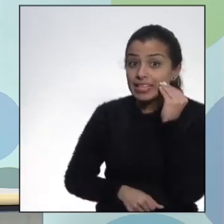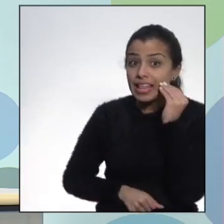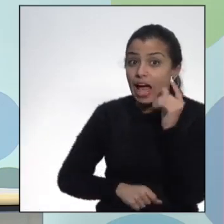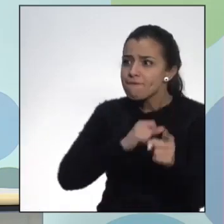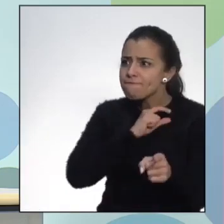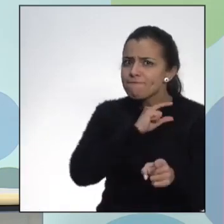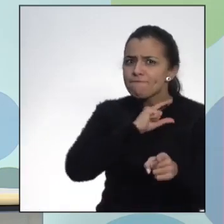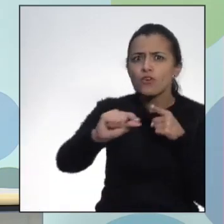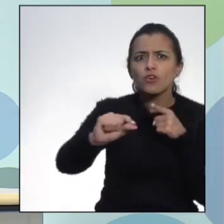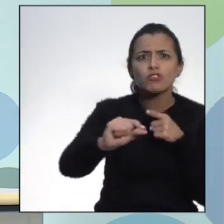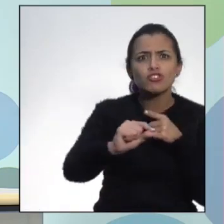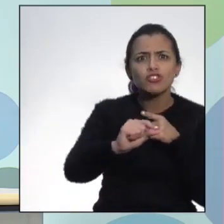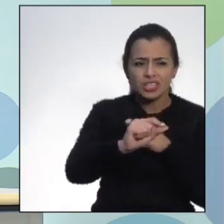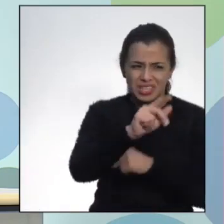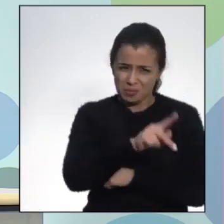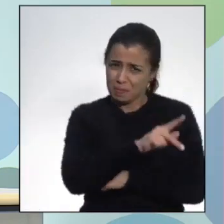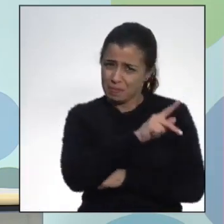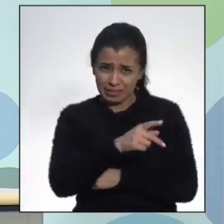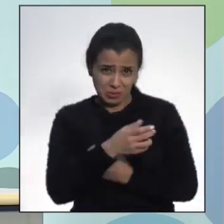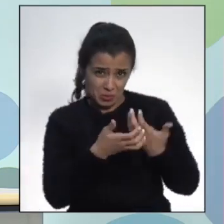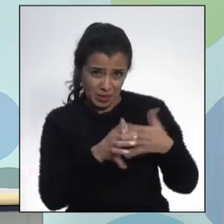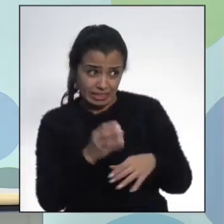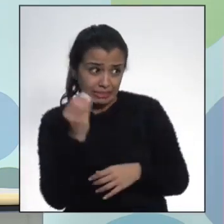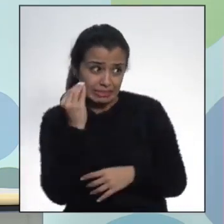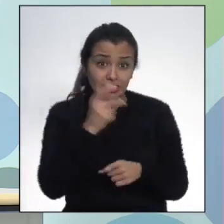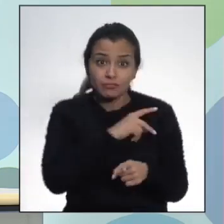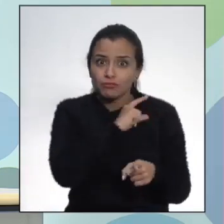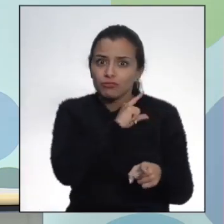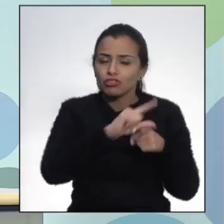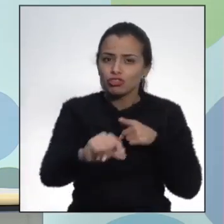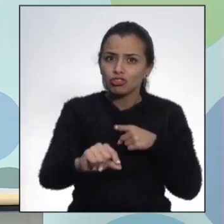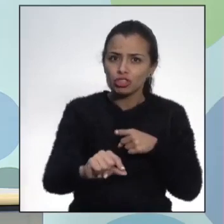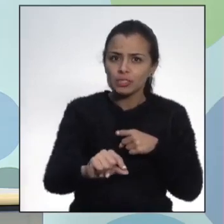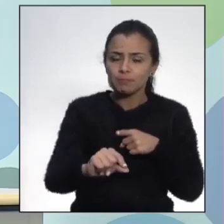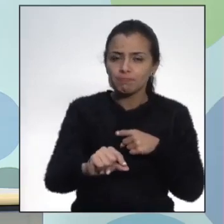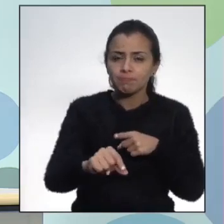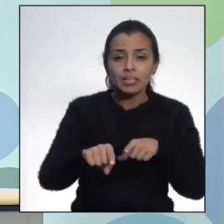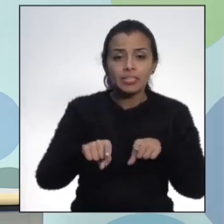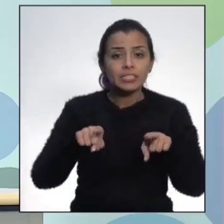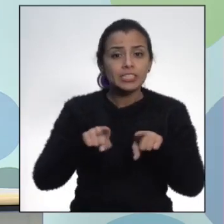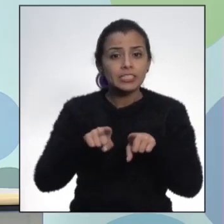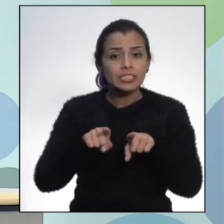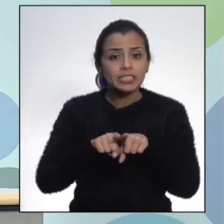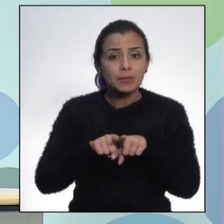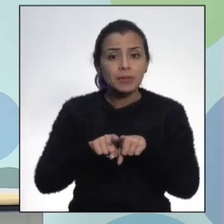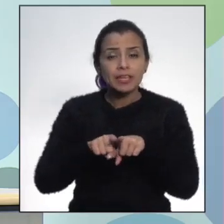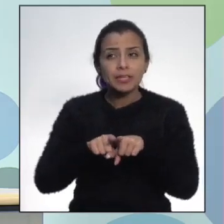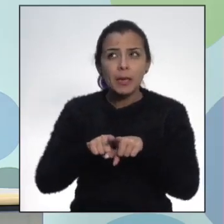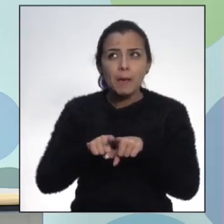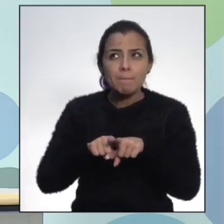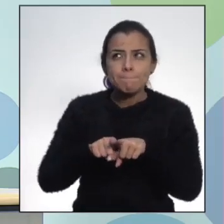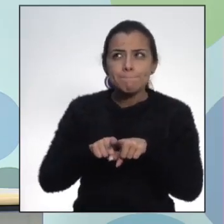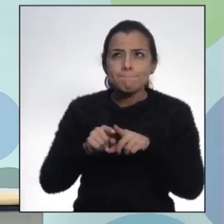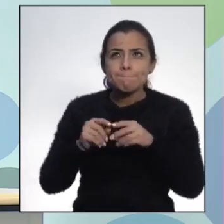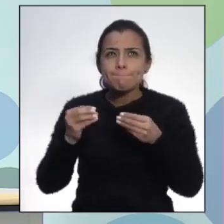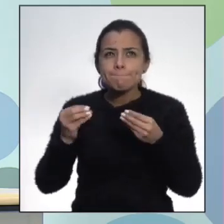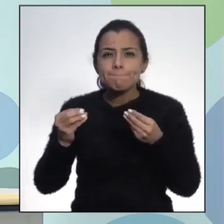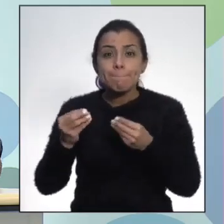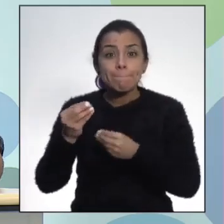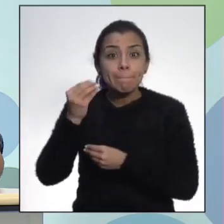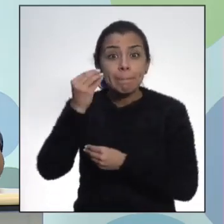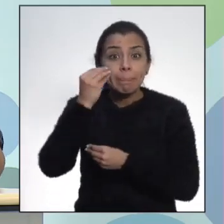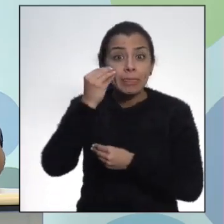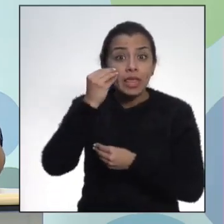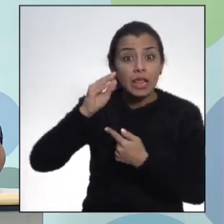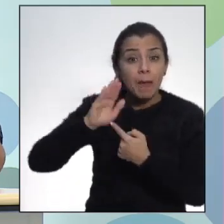do sacerdócio, já que ele não quer ser padre, e também forçar, de alguma forma, com que o